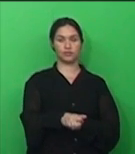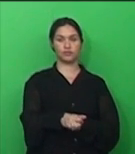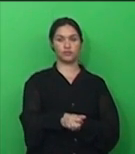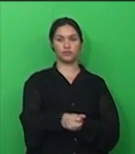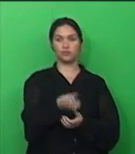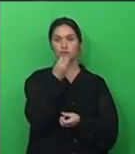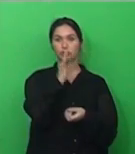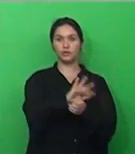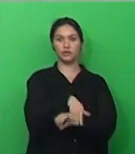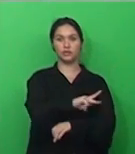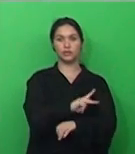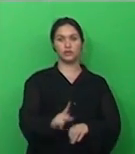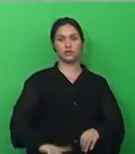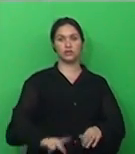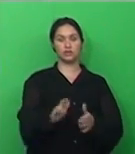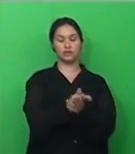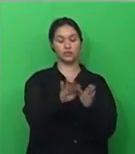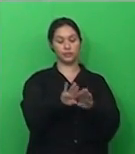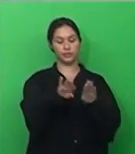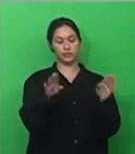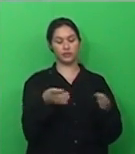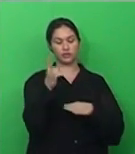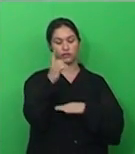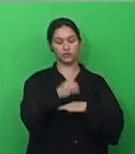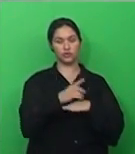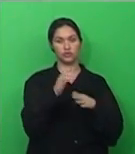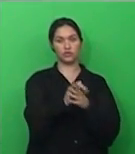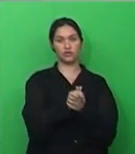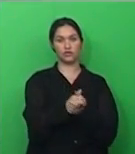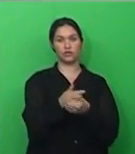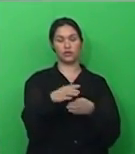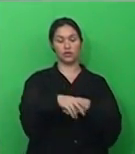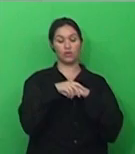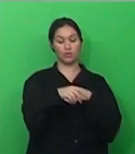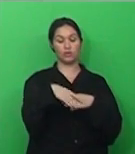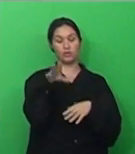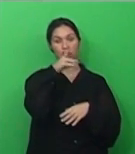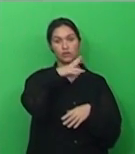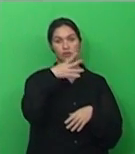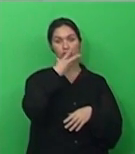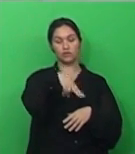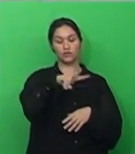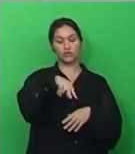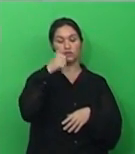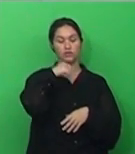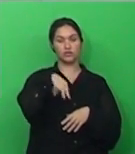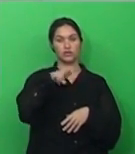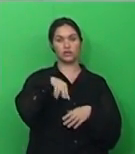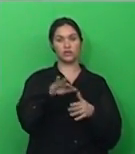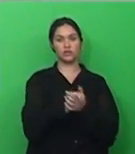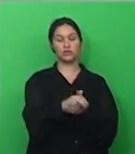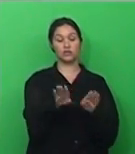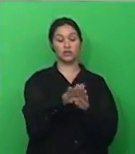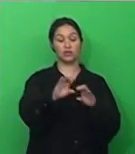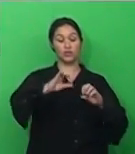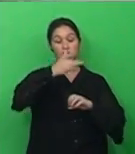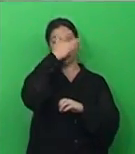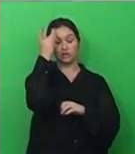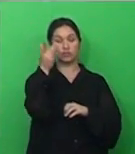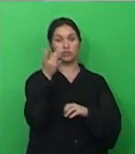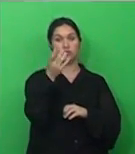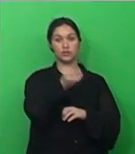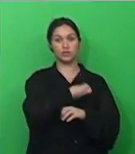Boa noite, senhor presidente, demais membros da mesa. Em seu nome, cumprimento os demais vereadores e vereadoras, a todos que nos assistem aqui,